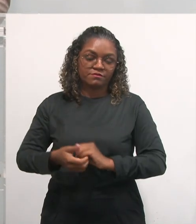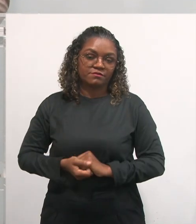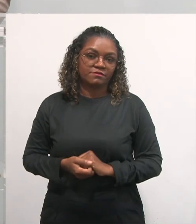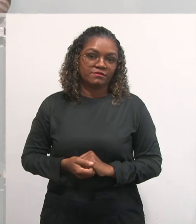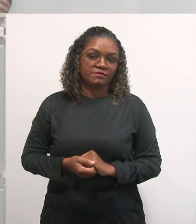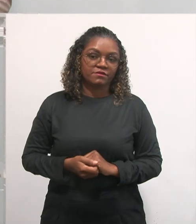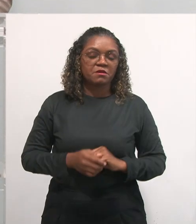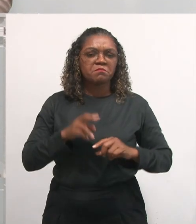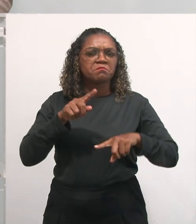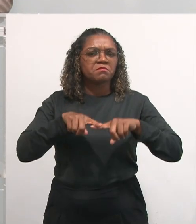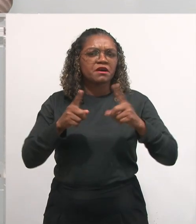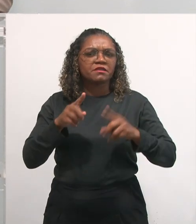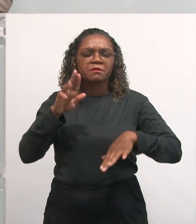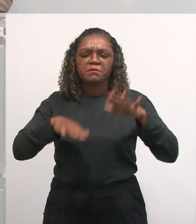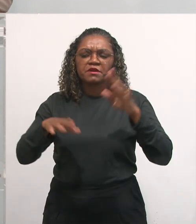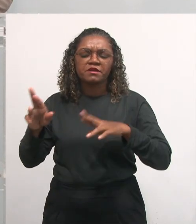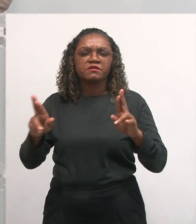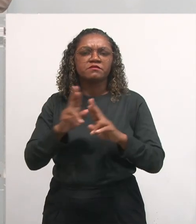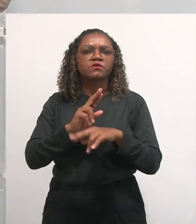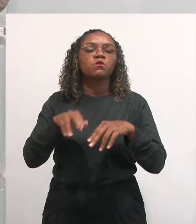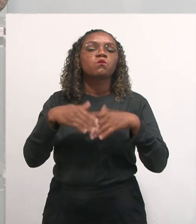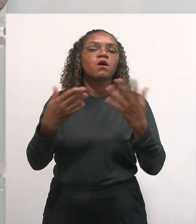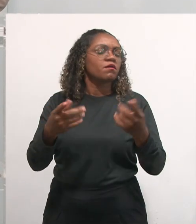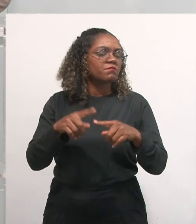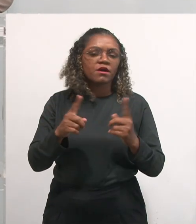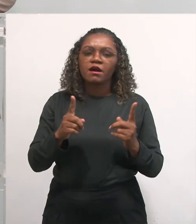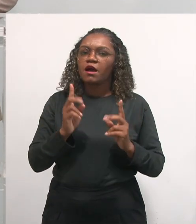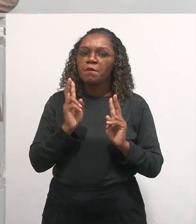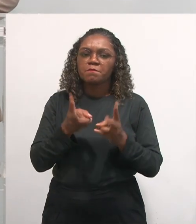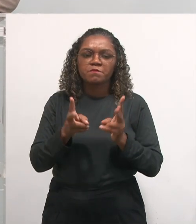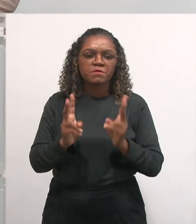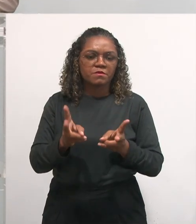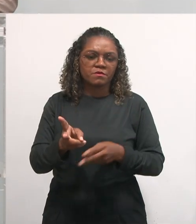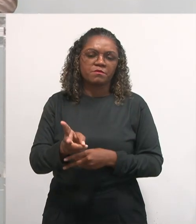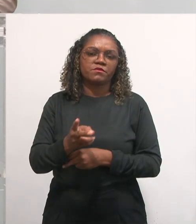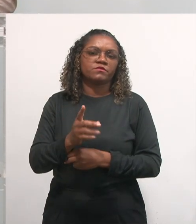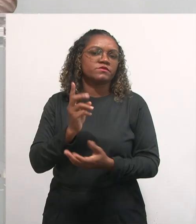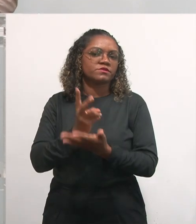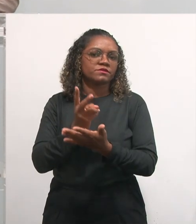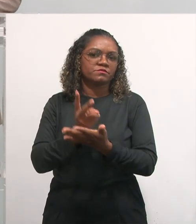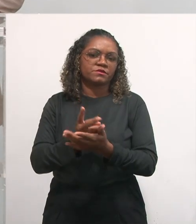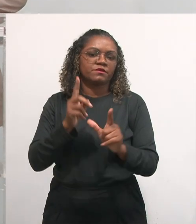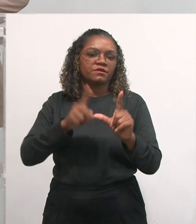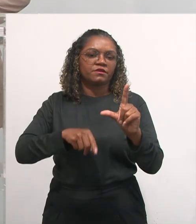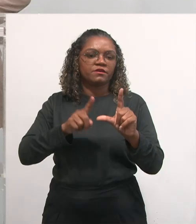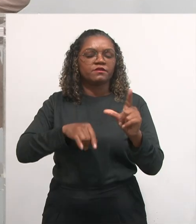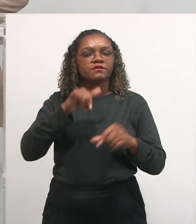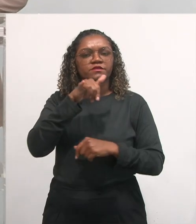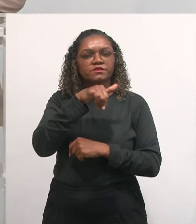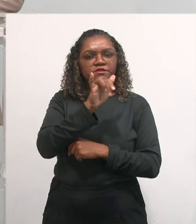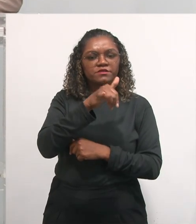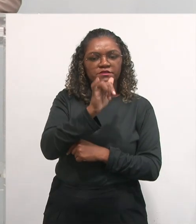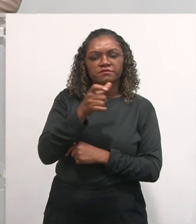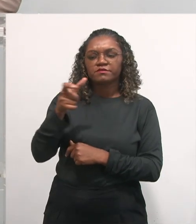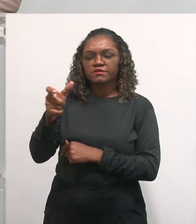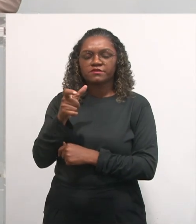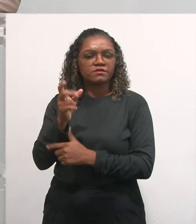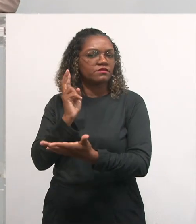as variáveis, tá bom? Aí essas variáveis depois você denomina. No nosso exemplo aqui, matemática é uma variável no eixo